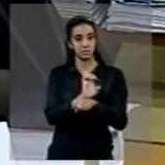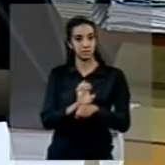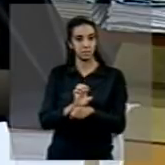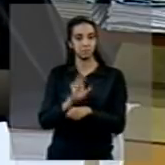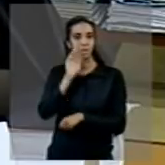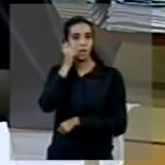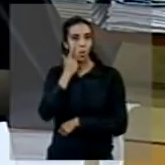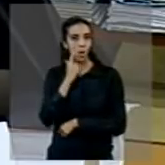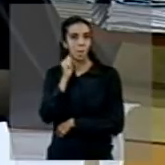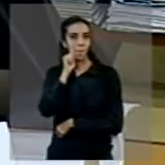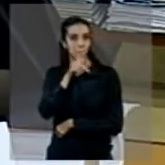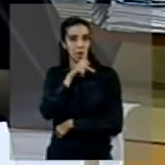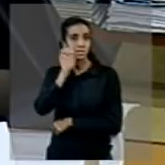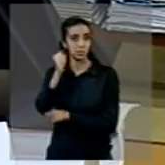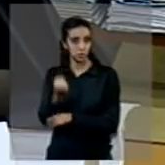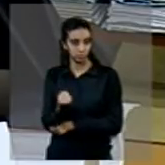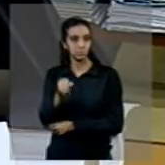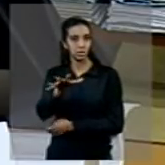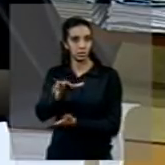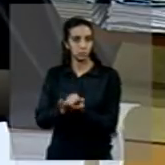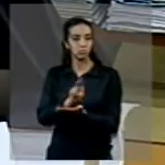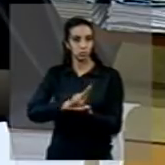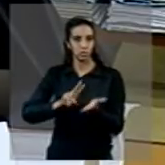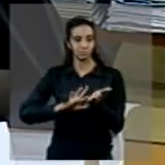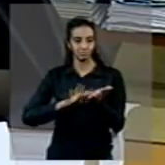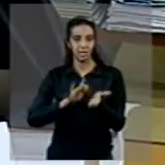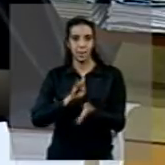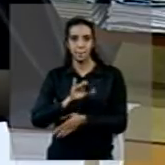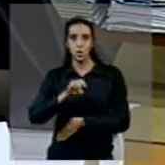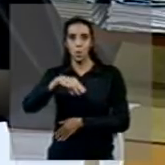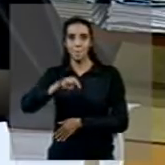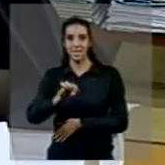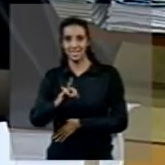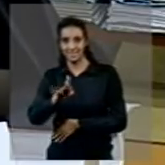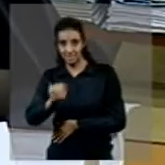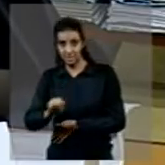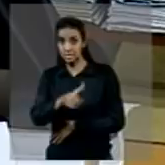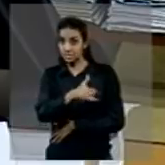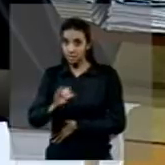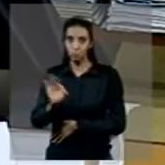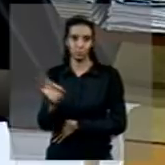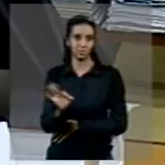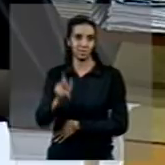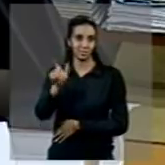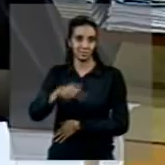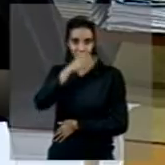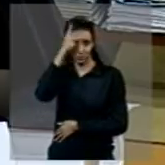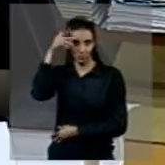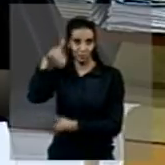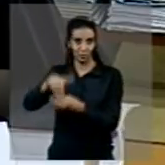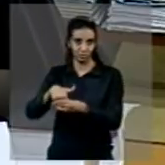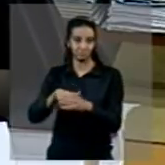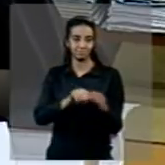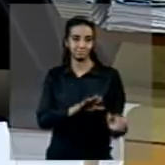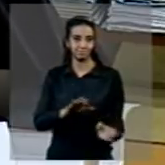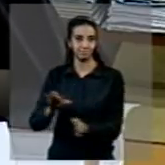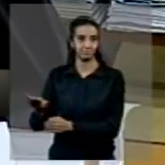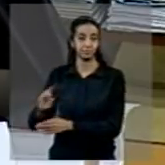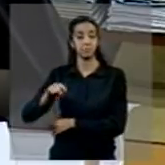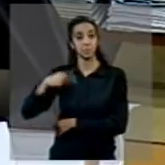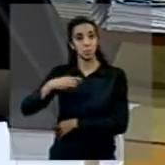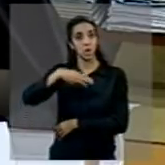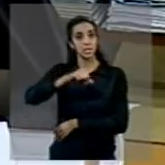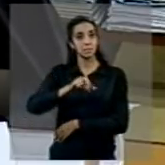Alagoas, Amapá e Sergipe, cadastraram por meio de biometria 100% de seus eleitores. Em março